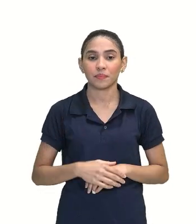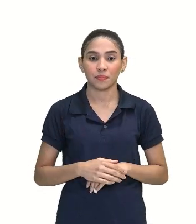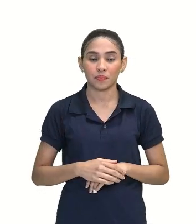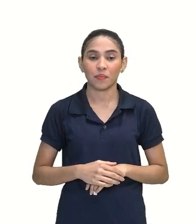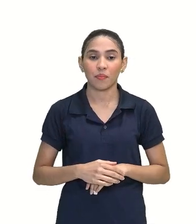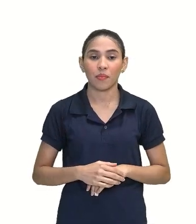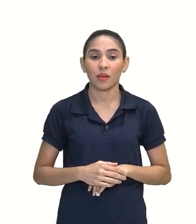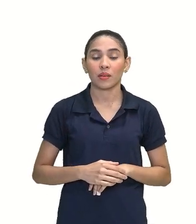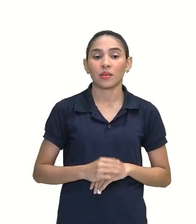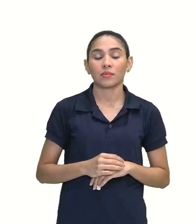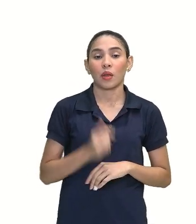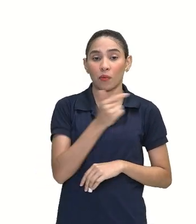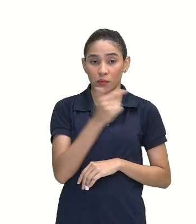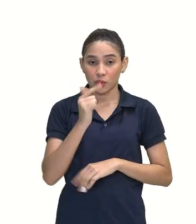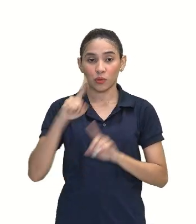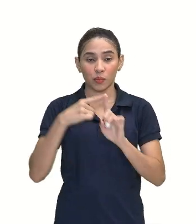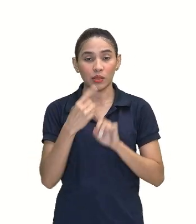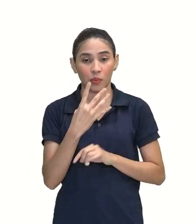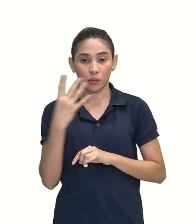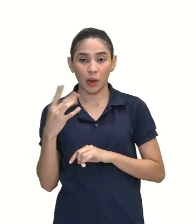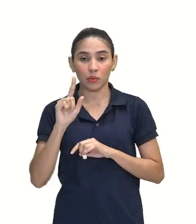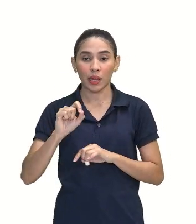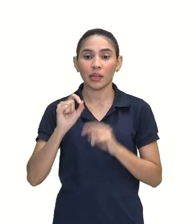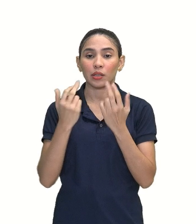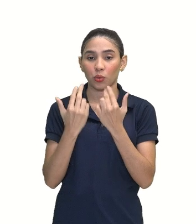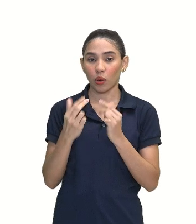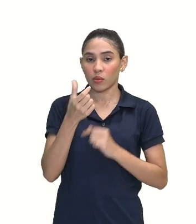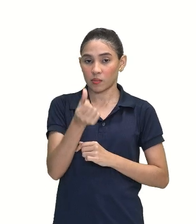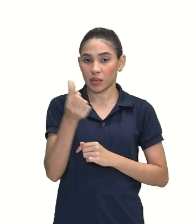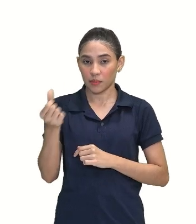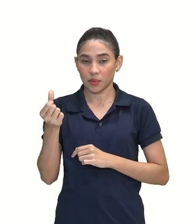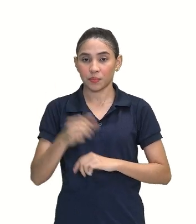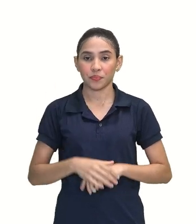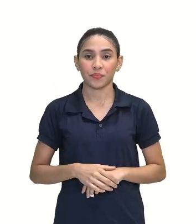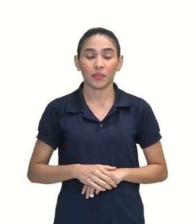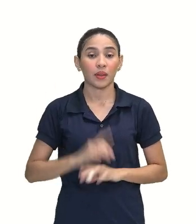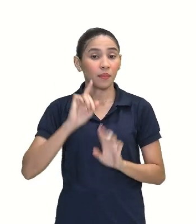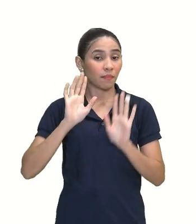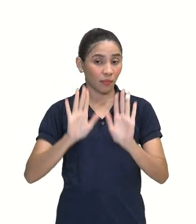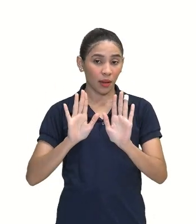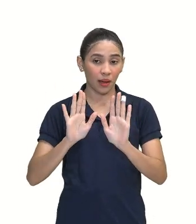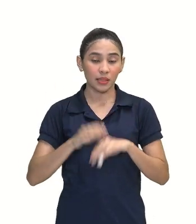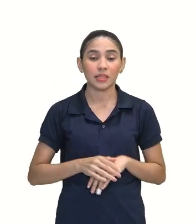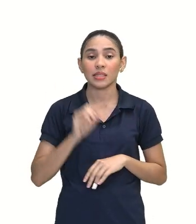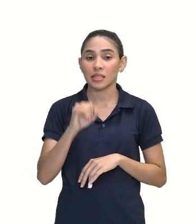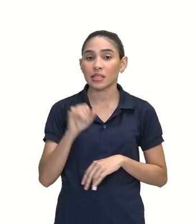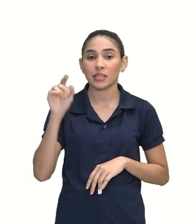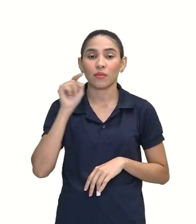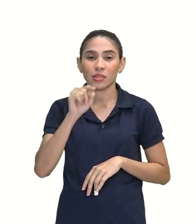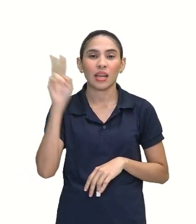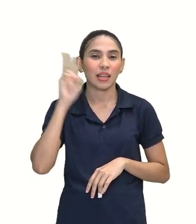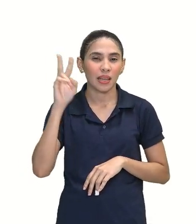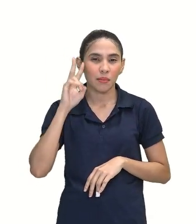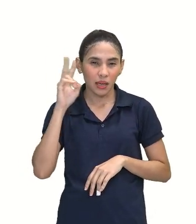que 22 mais 44 é igual a 66. Mas, se você lembrar bem do